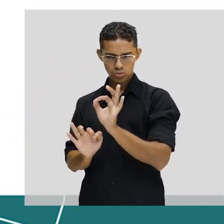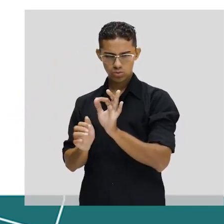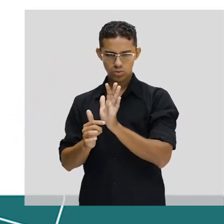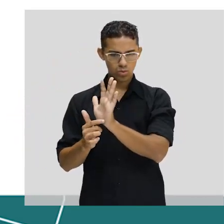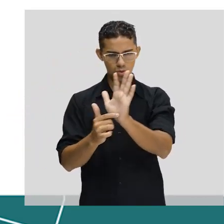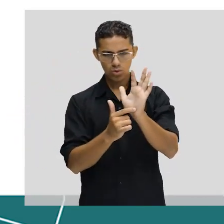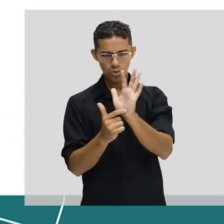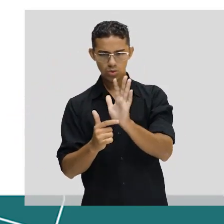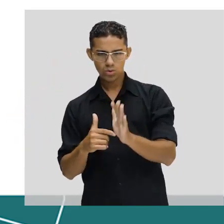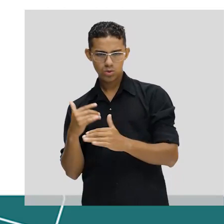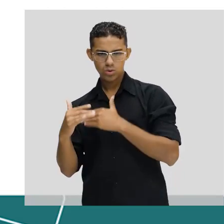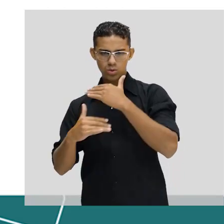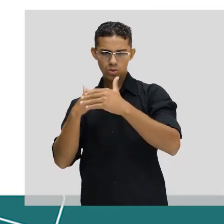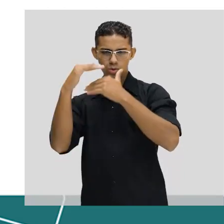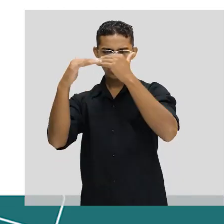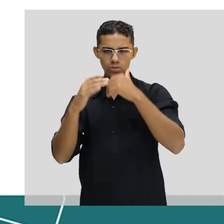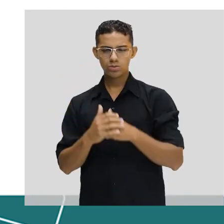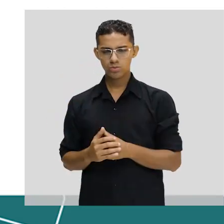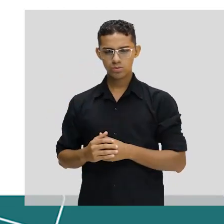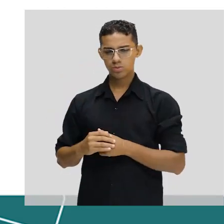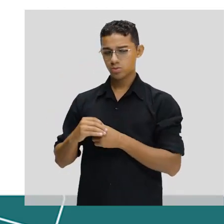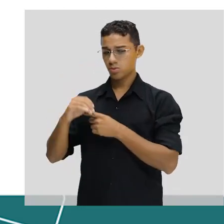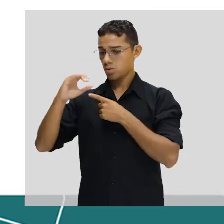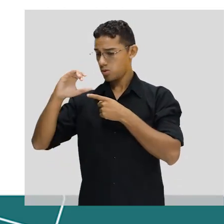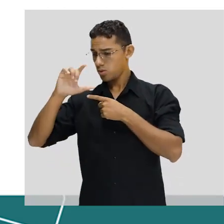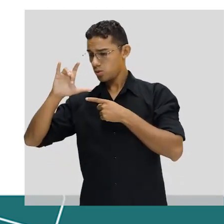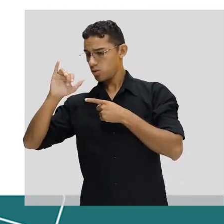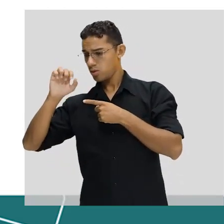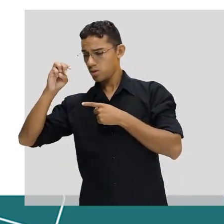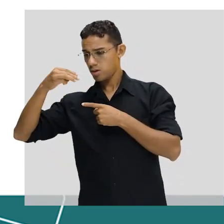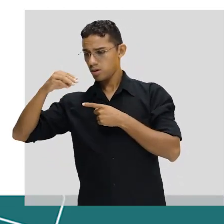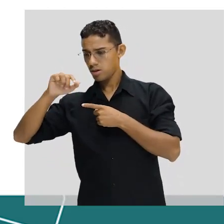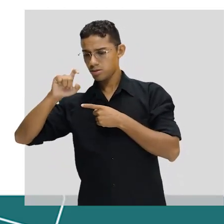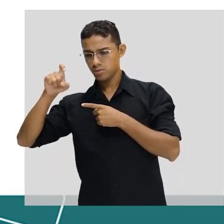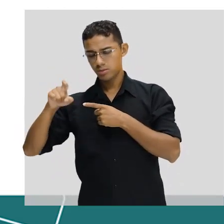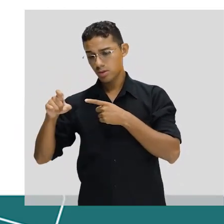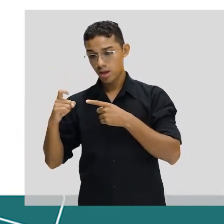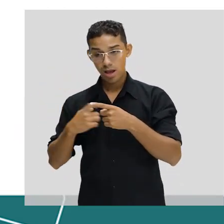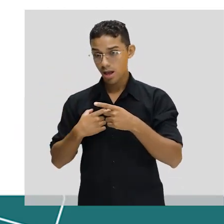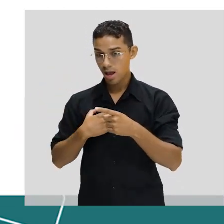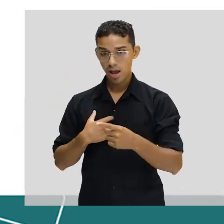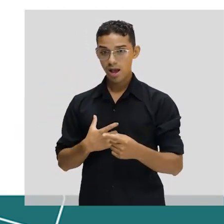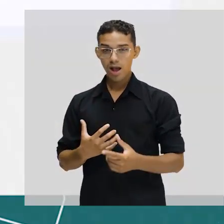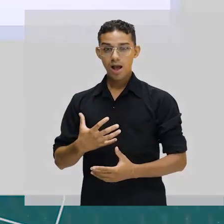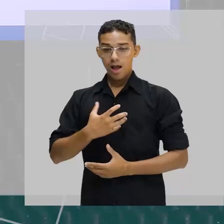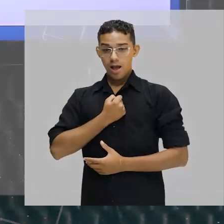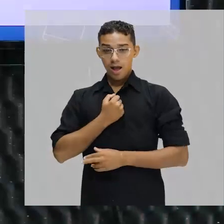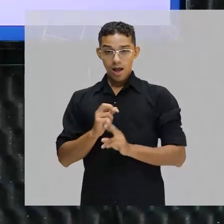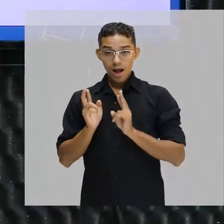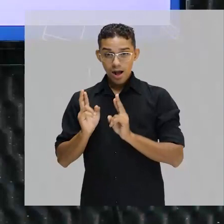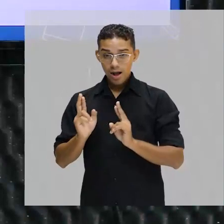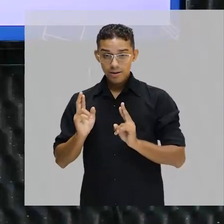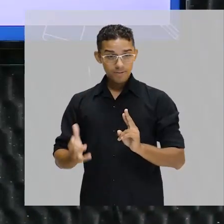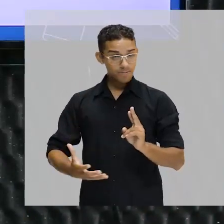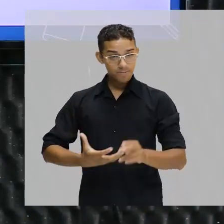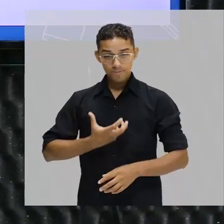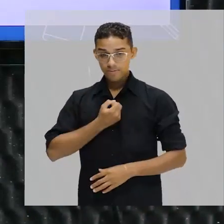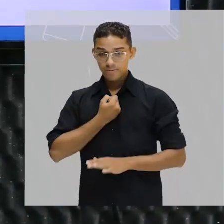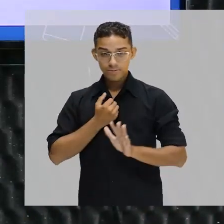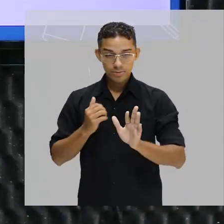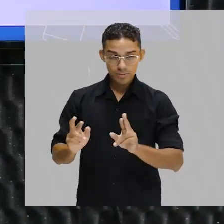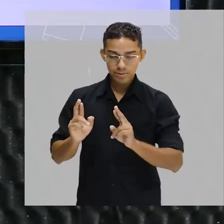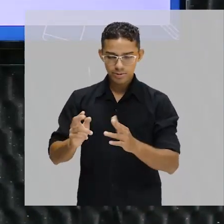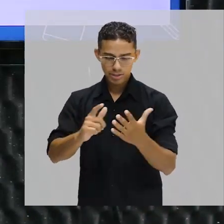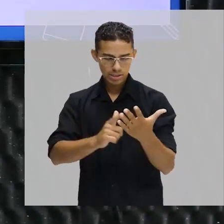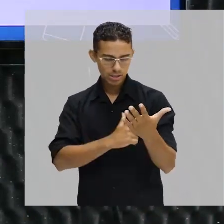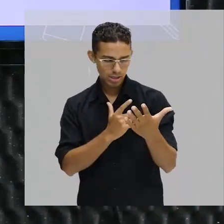apresentação, desenvolvimento, o clímax, que é aquela parte que é mais emocionante, que traz mais expectativa. Quando nós estamos lendo